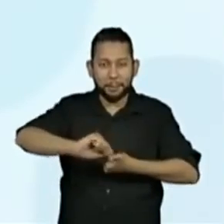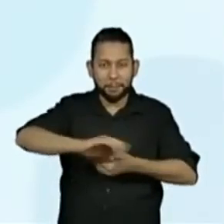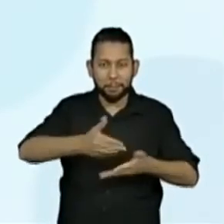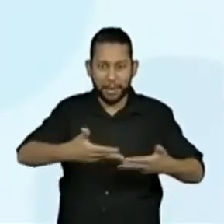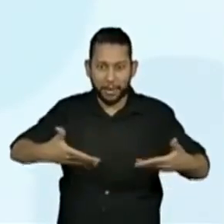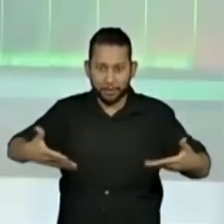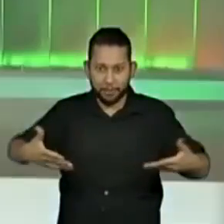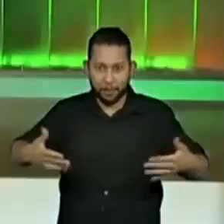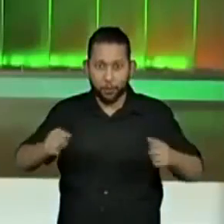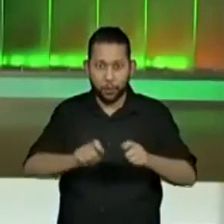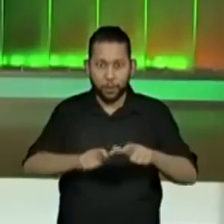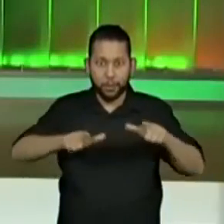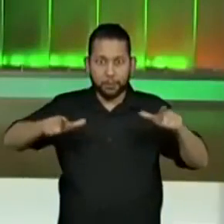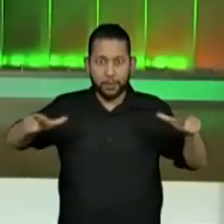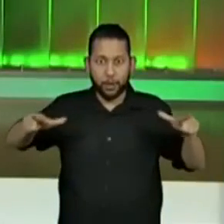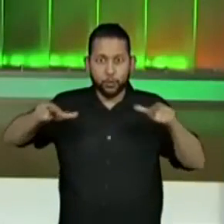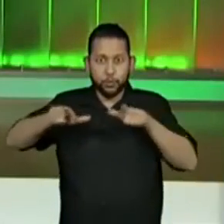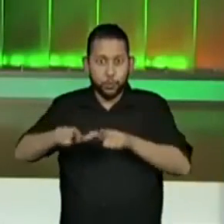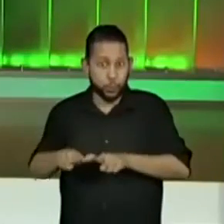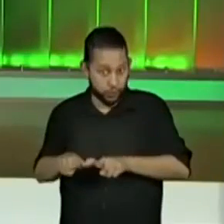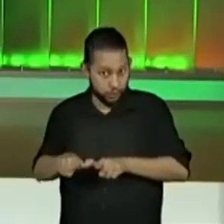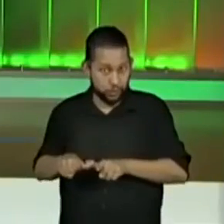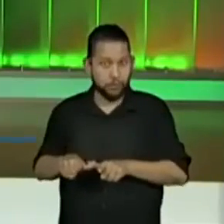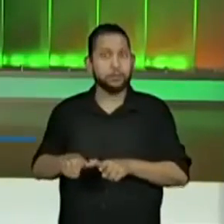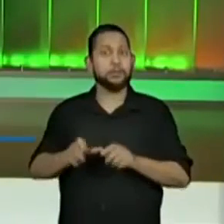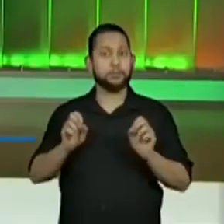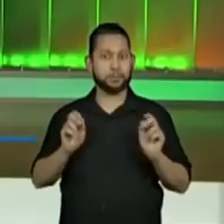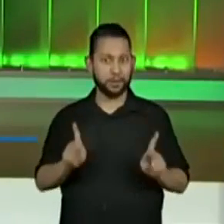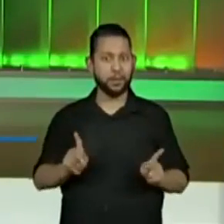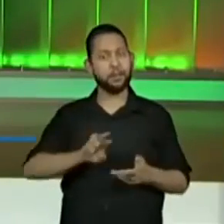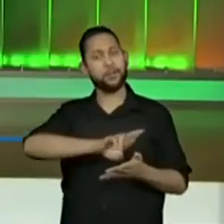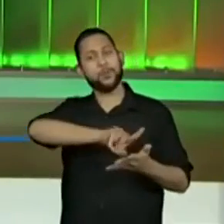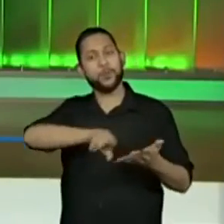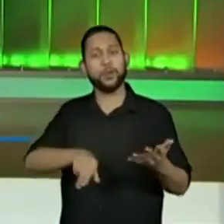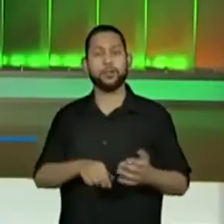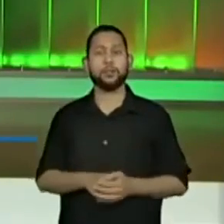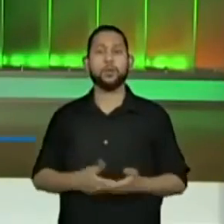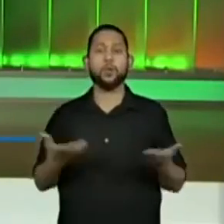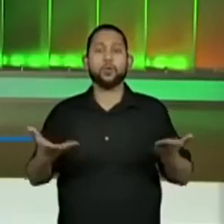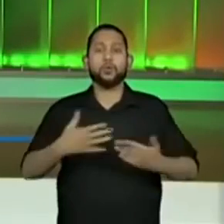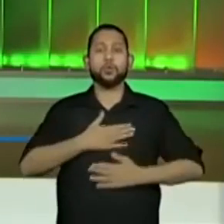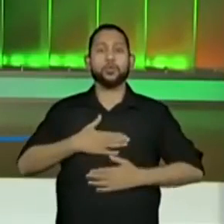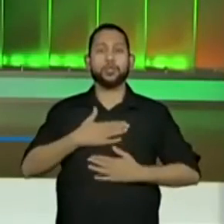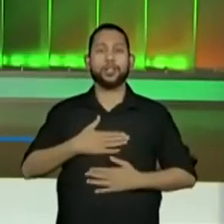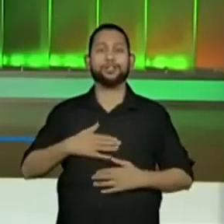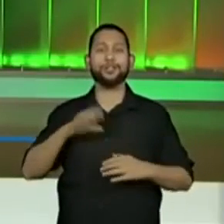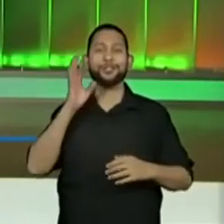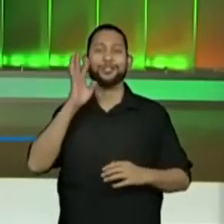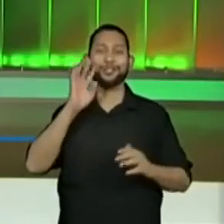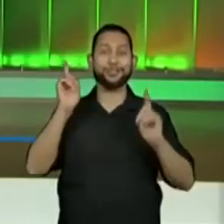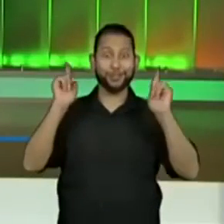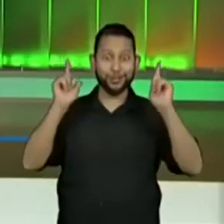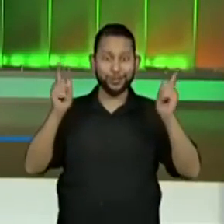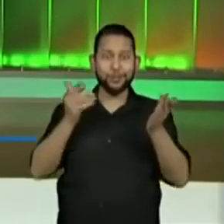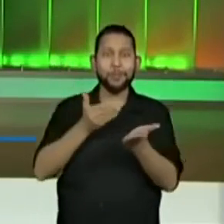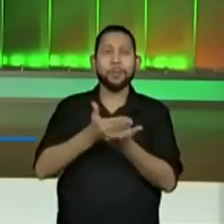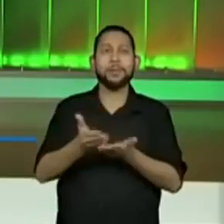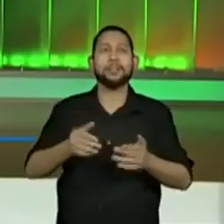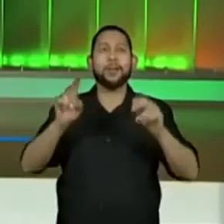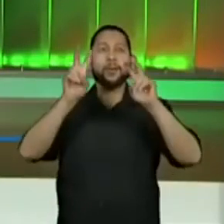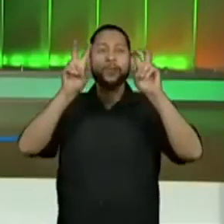muito bem pessoal e para começar a nossa aula de um jeito muito divertido vamos falar de um